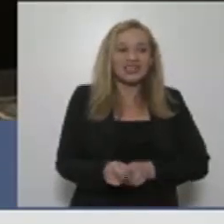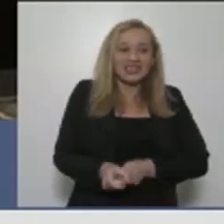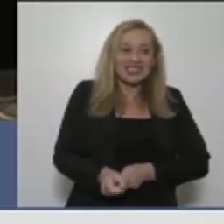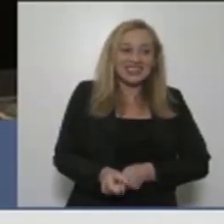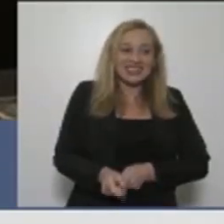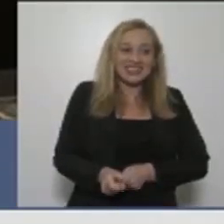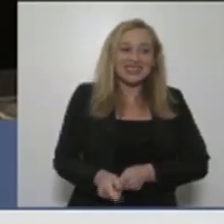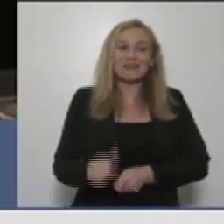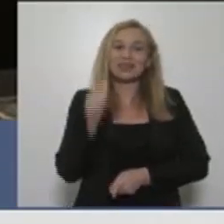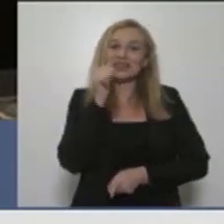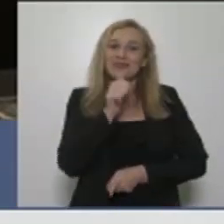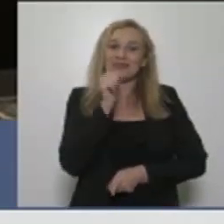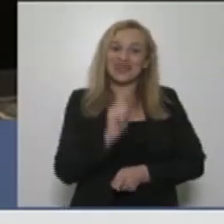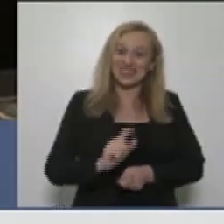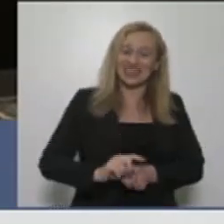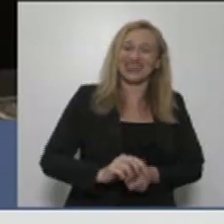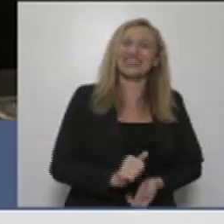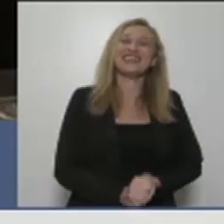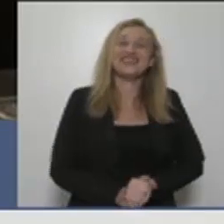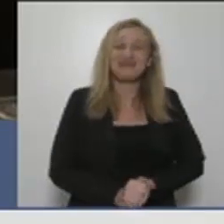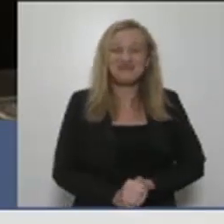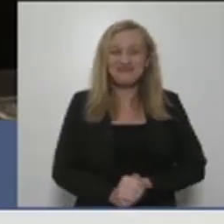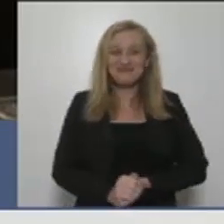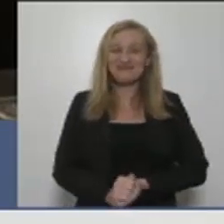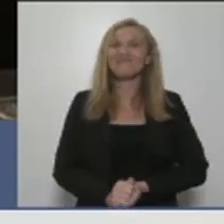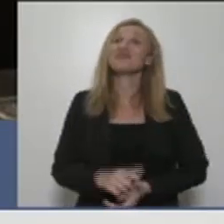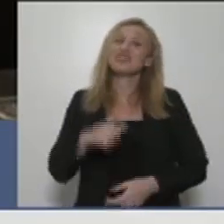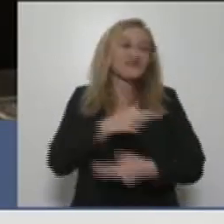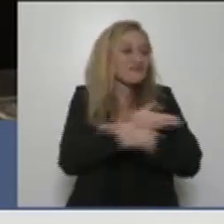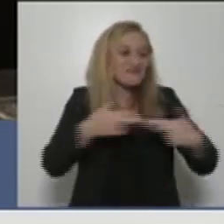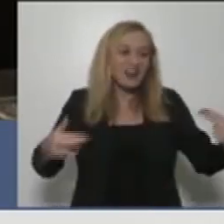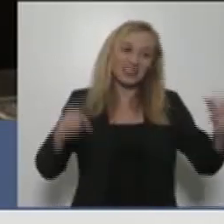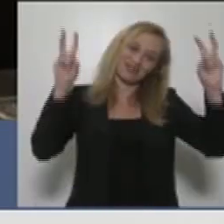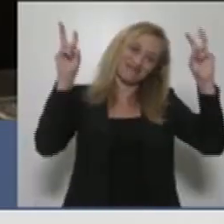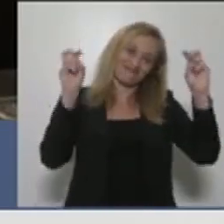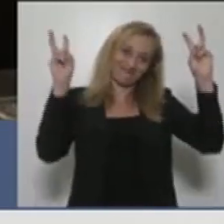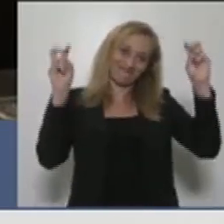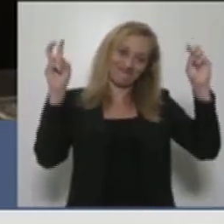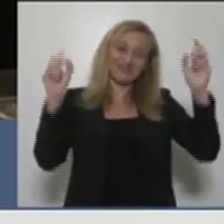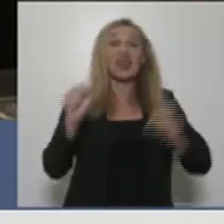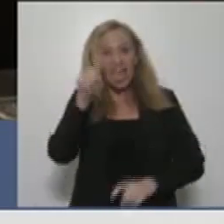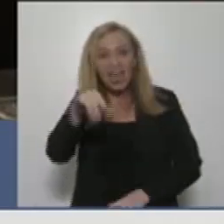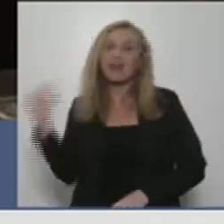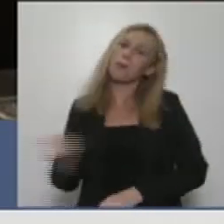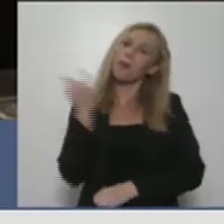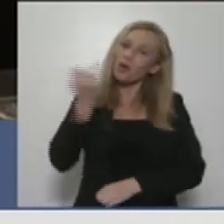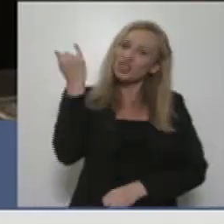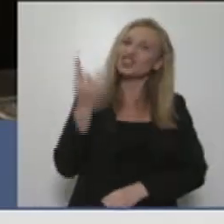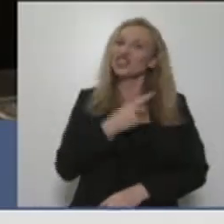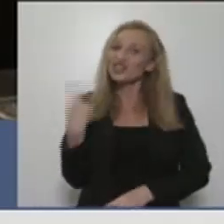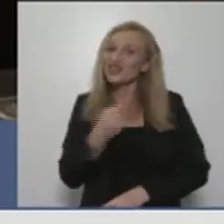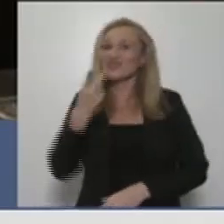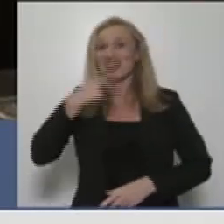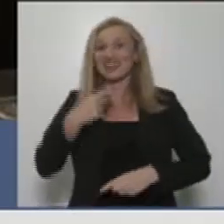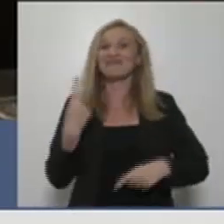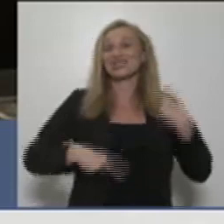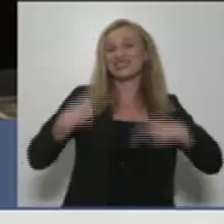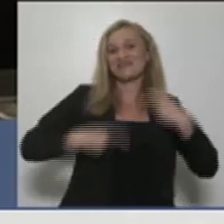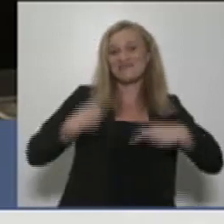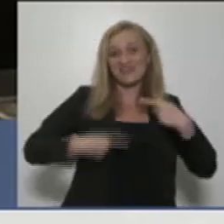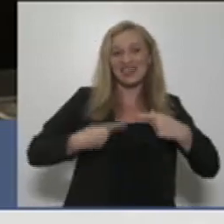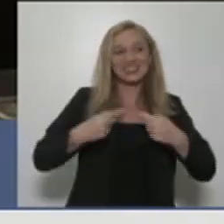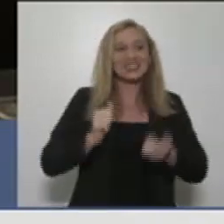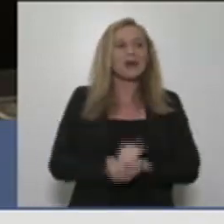poucos casos, não. São muitos casos. É importante que a gente traga esse debate